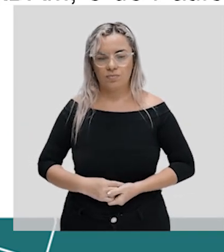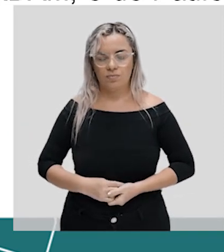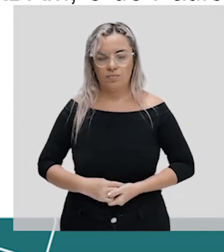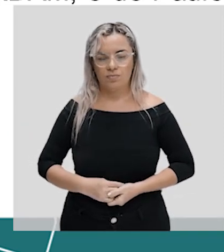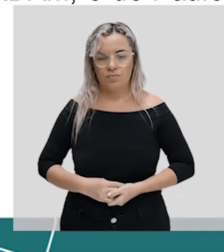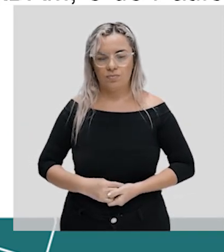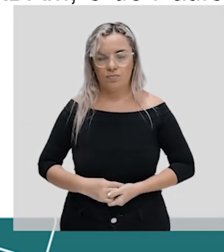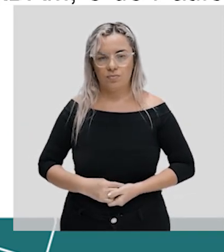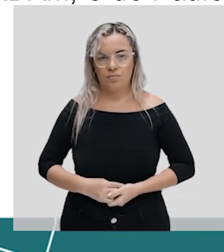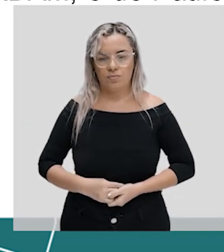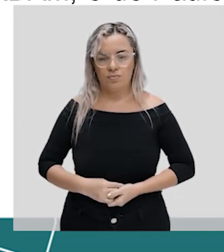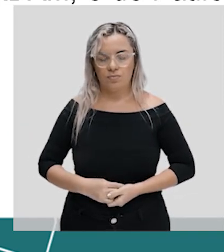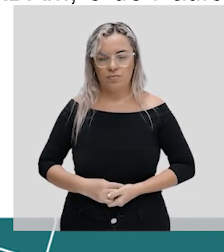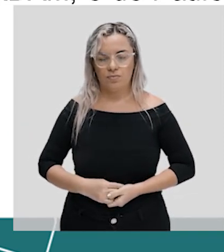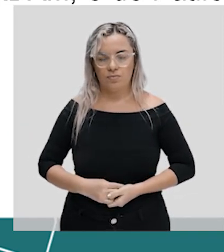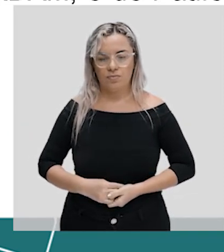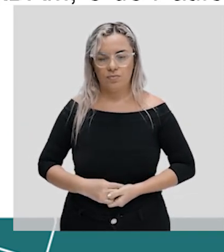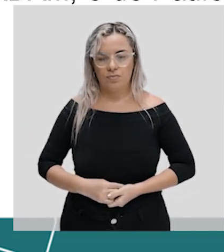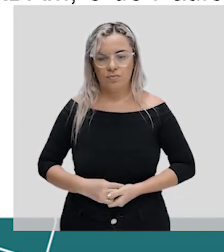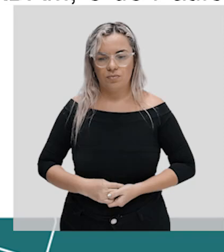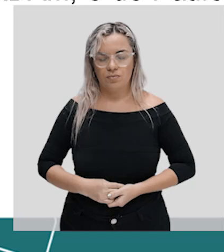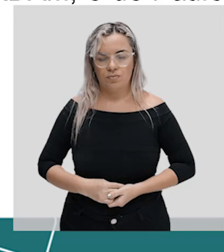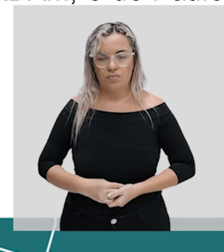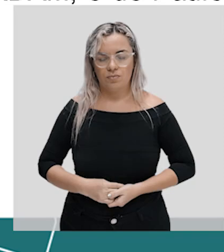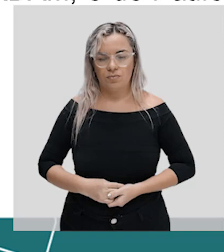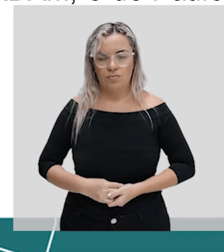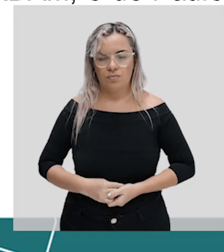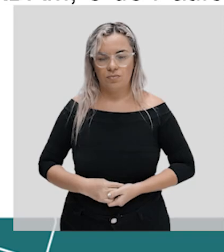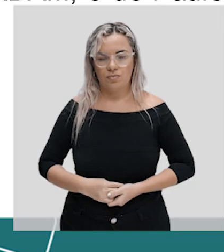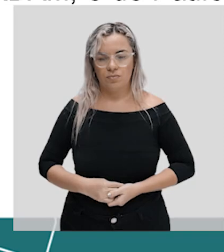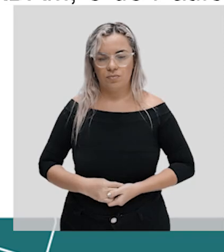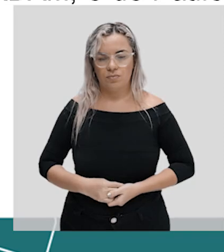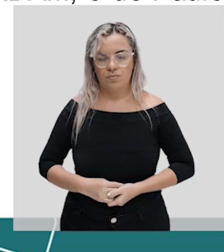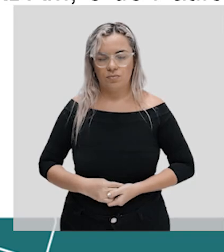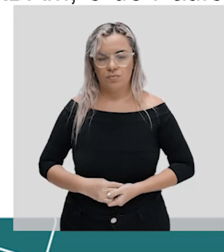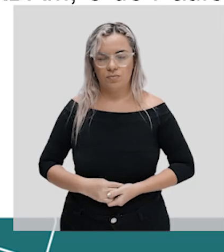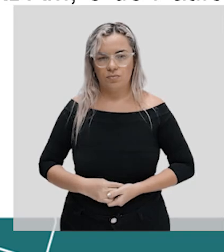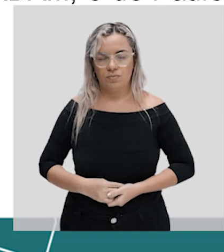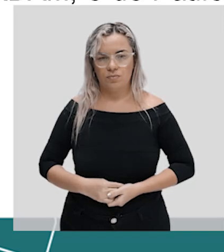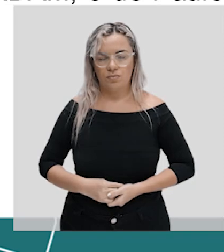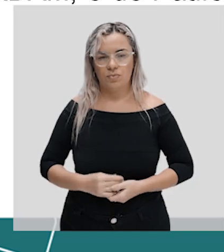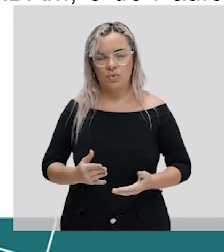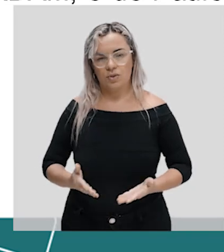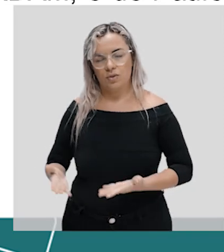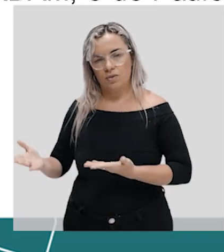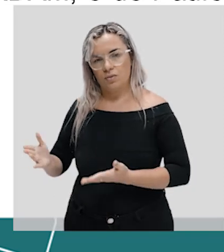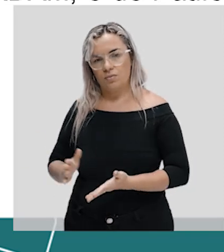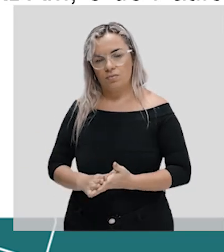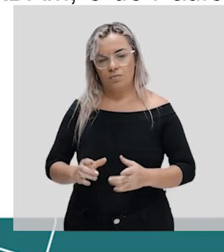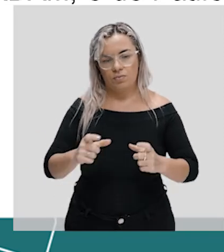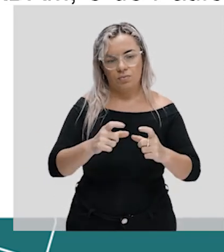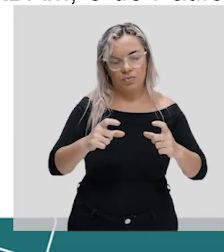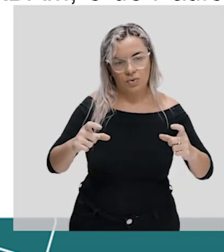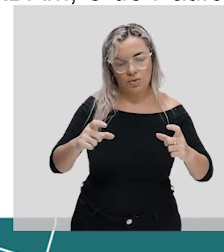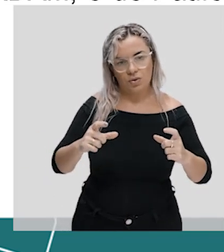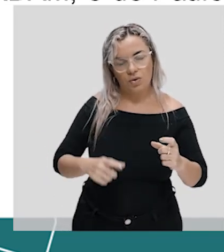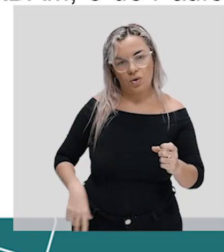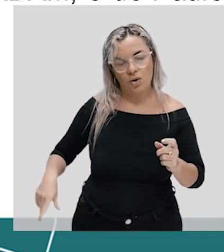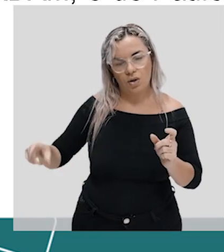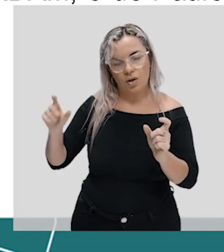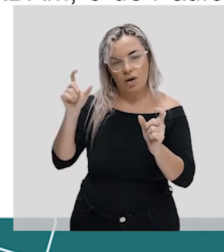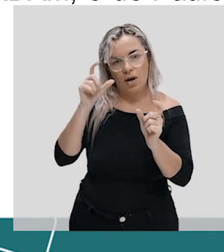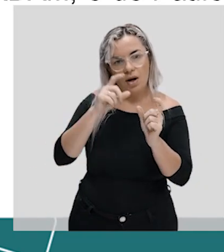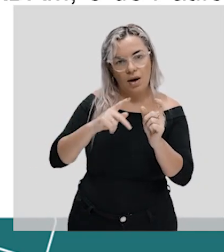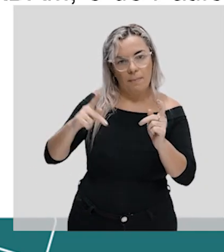de cujas ideias os educadores discordam é de Paulo Freire. Então, às vezes, você bota um de no lugar de um com, às